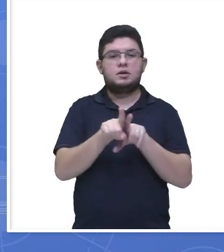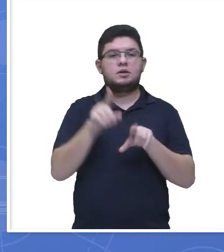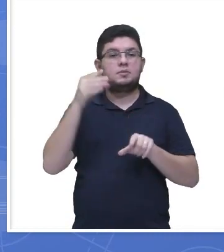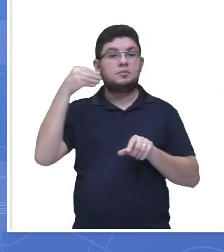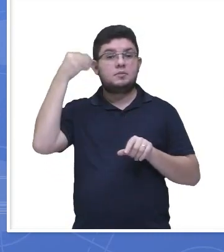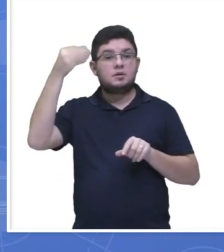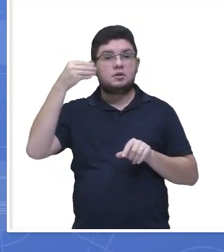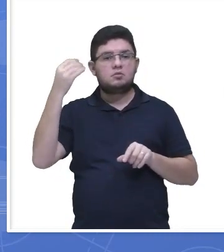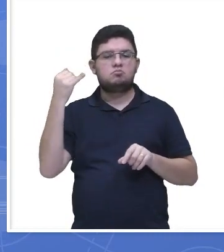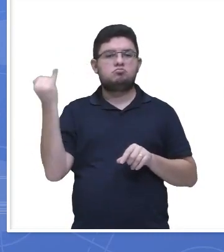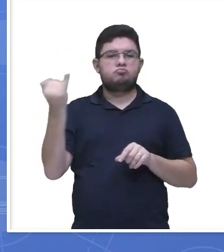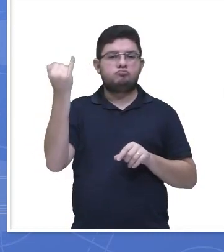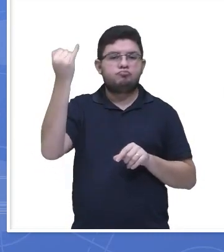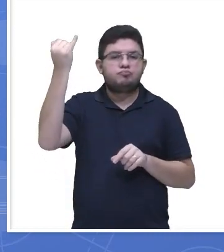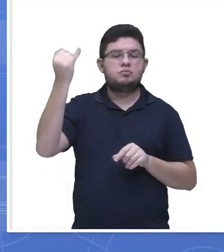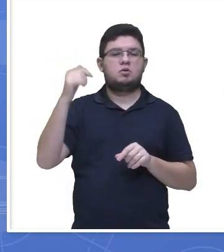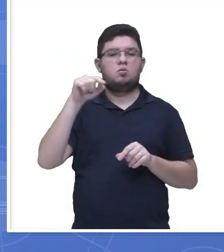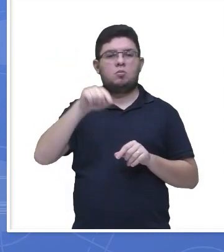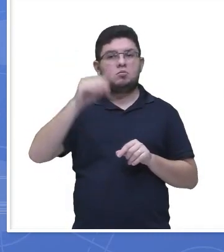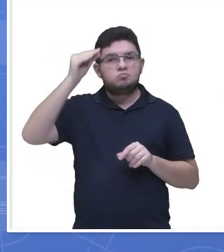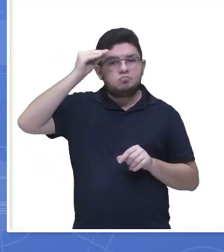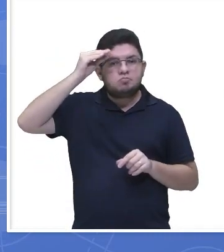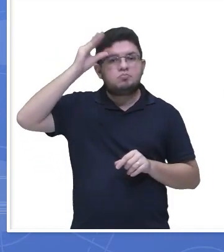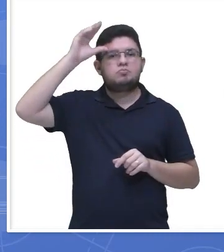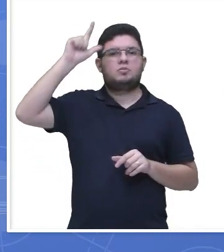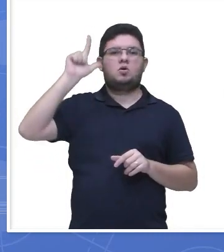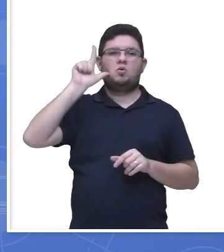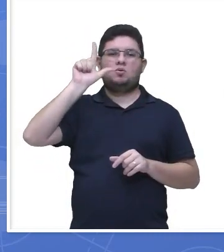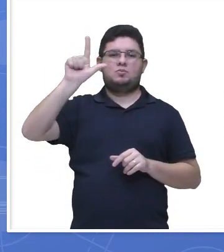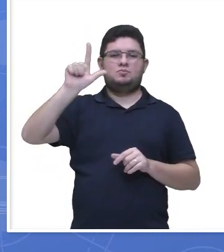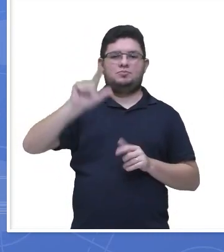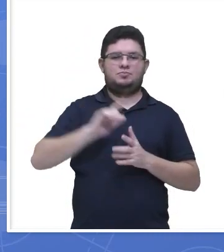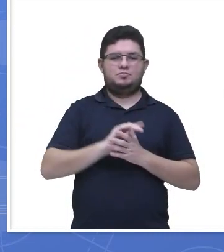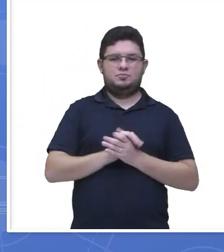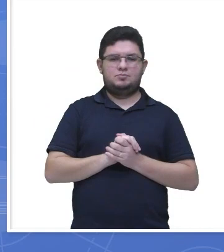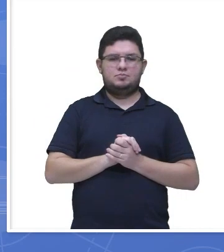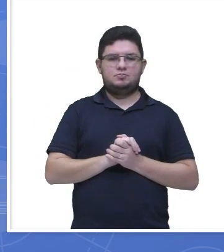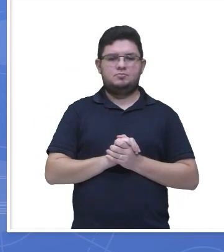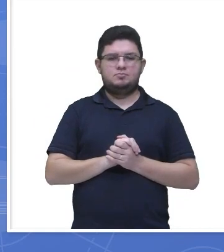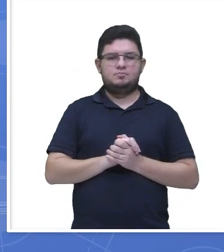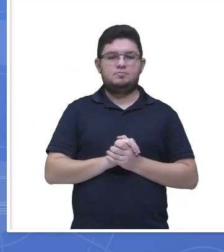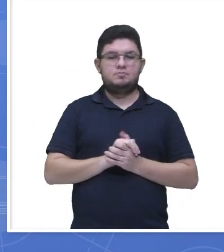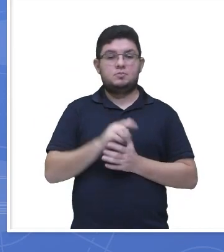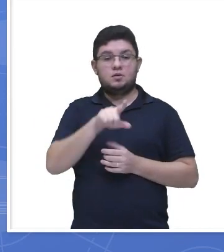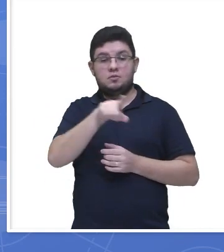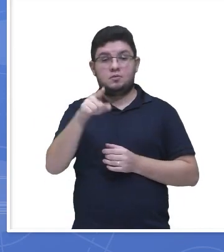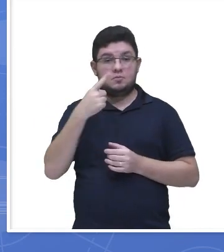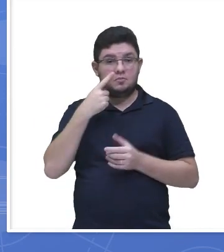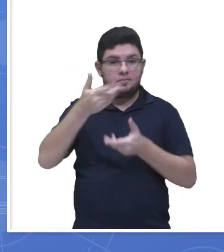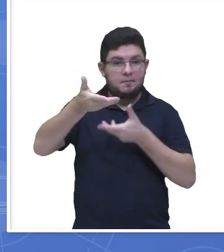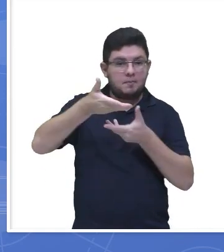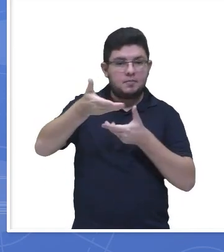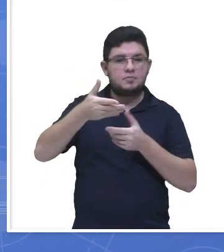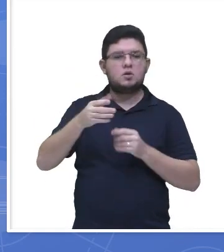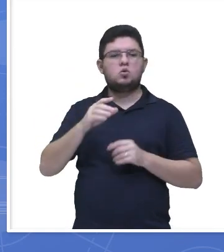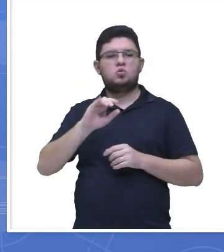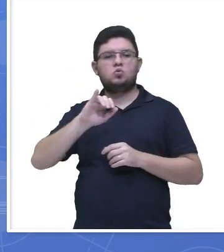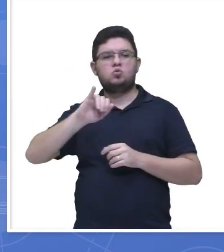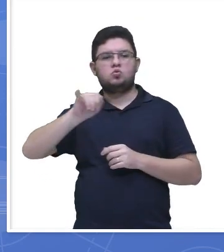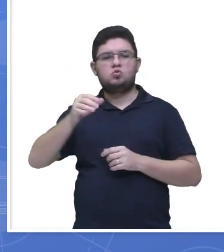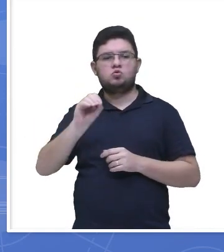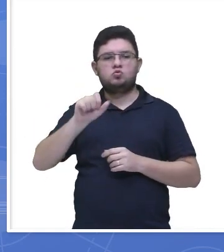um conhecimento. Temos algumas respostas aí, bora ver a participação de vocês? Olha só, o João Vitor disse para nós que a